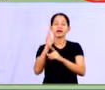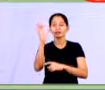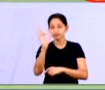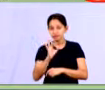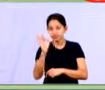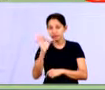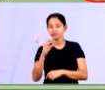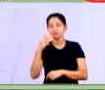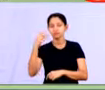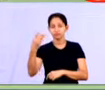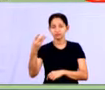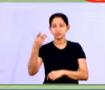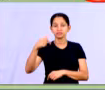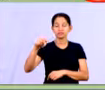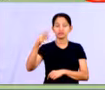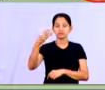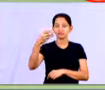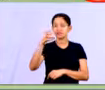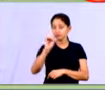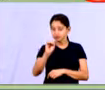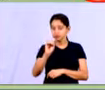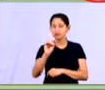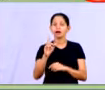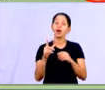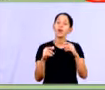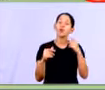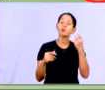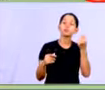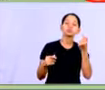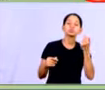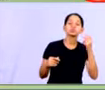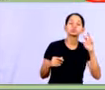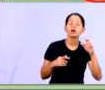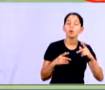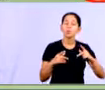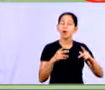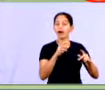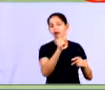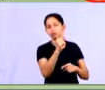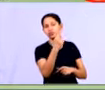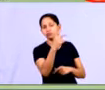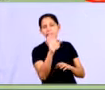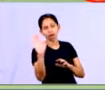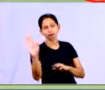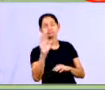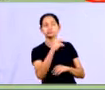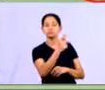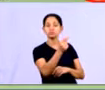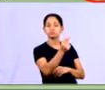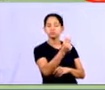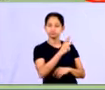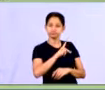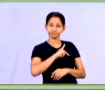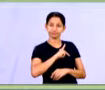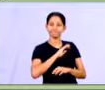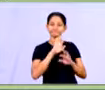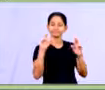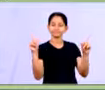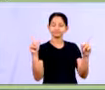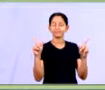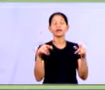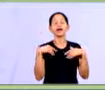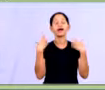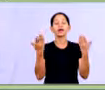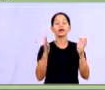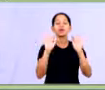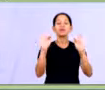de 3,30%. O capital próprio não seria diferente para a gente achar esse denominador, né? Esse resultado